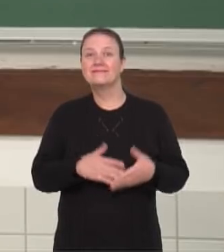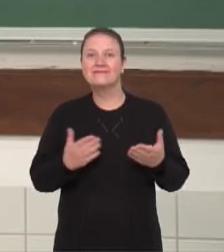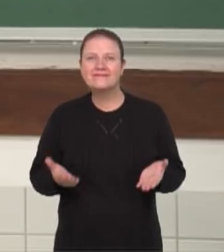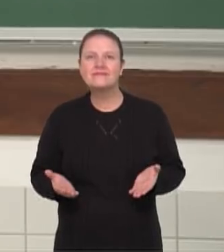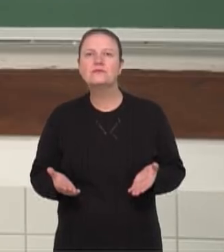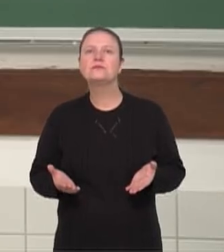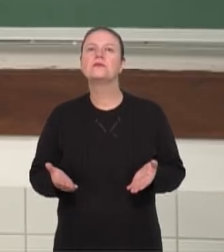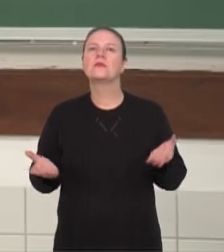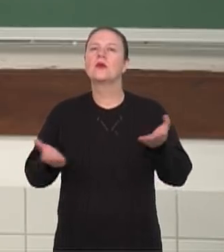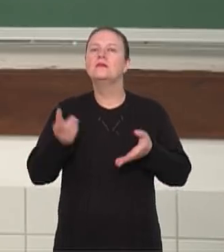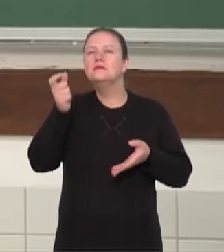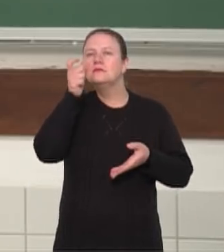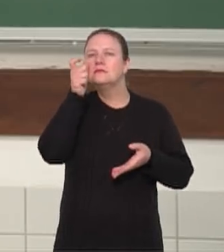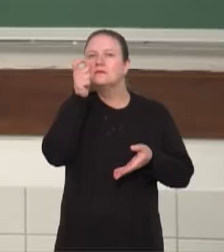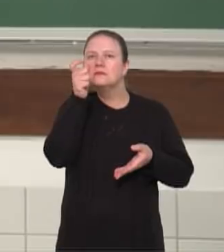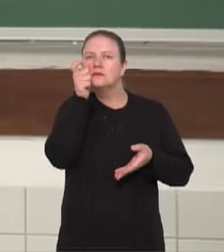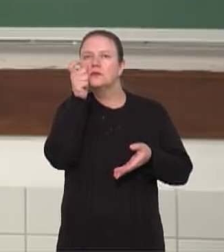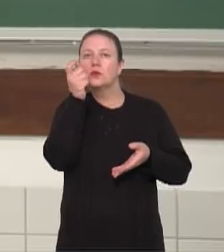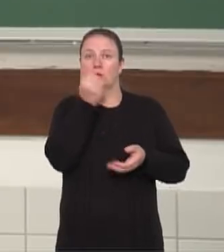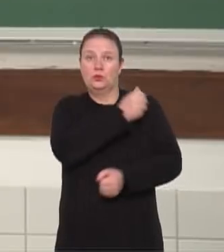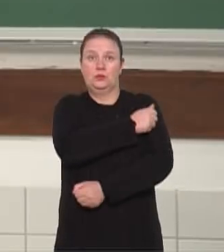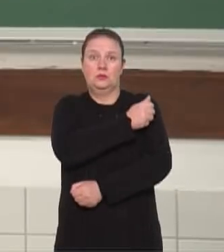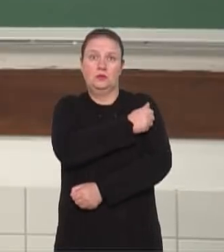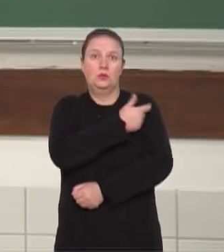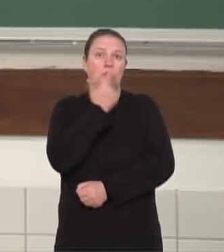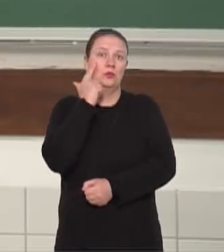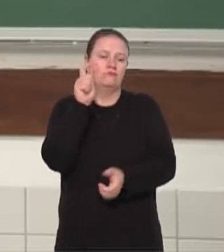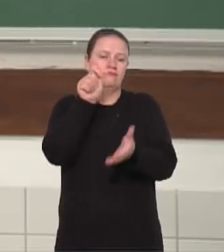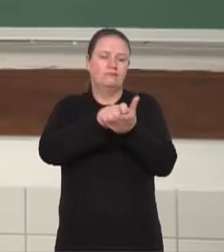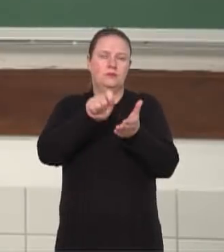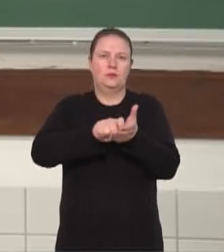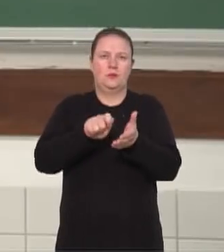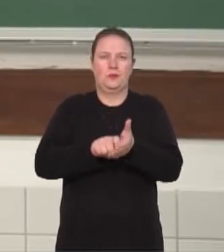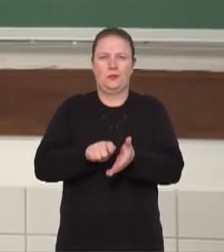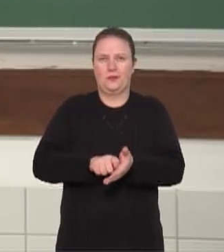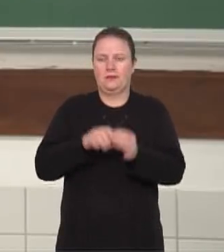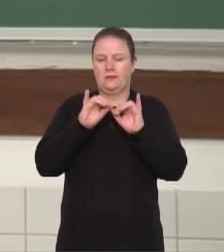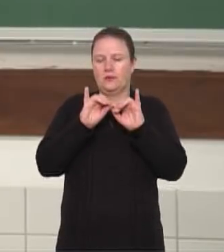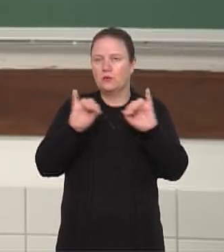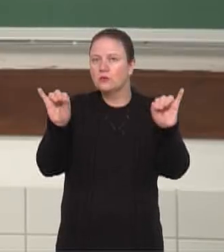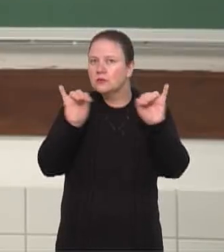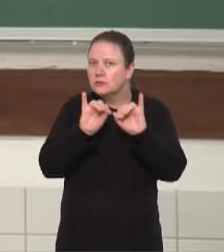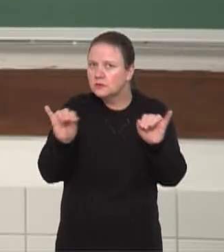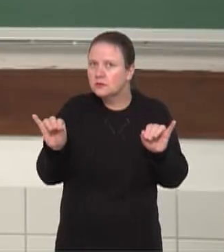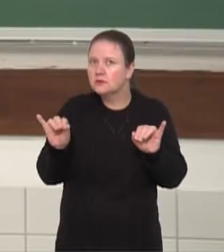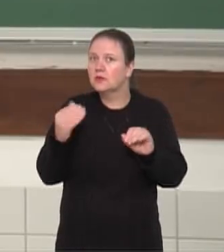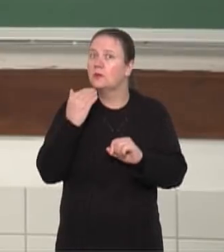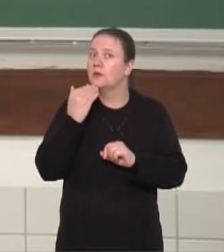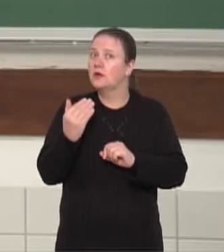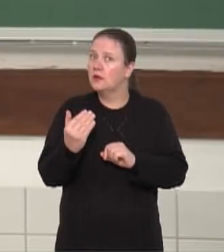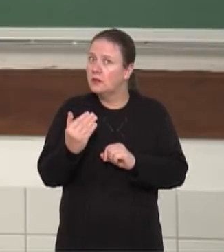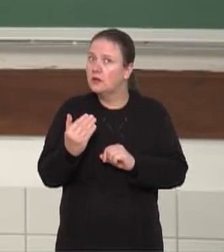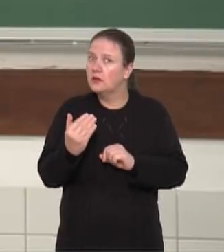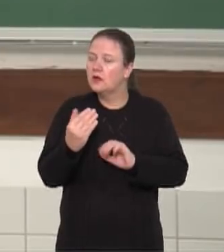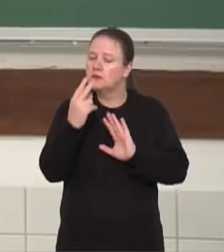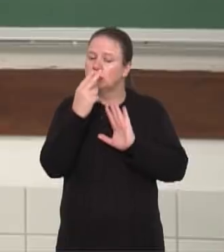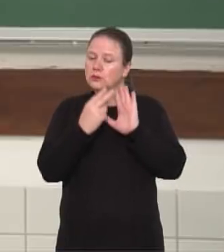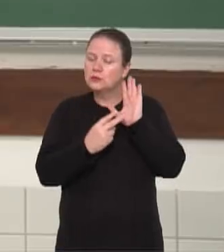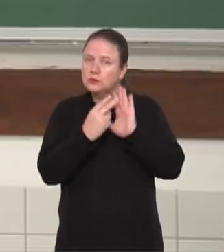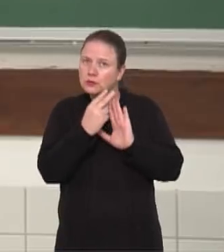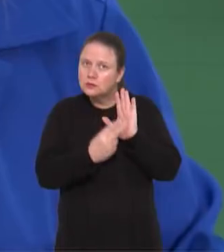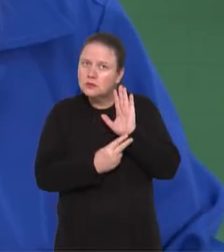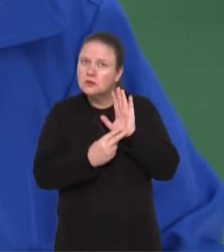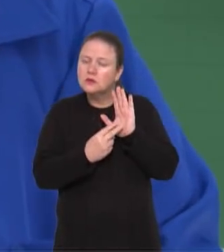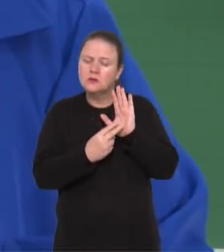Olá, pessoal. Então, vamos ver os alunos que conseguiram aí produzir a notícia. Peço que deem aí mais uma olhadinha na